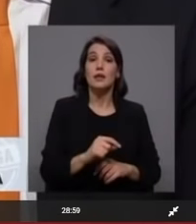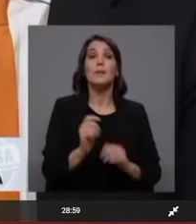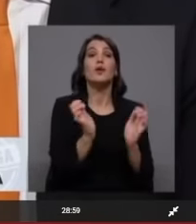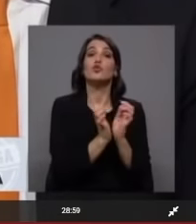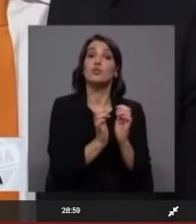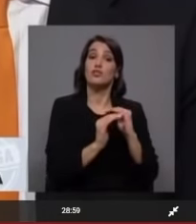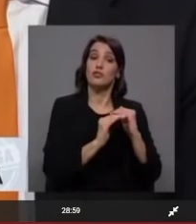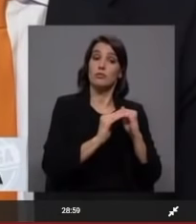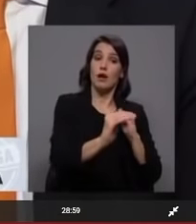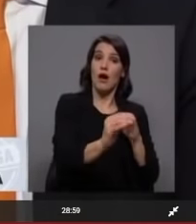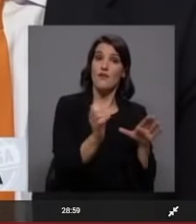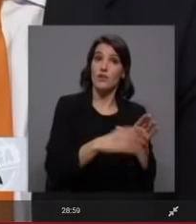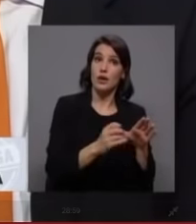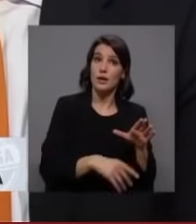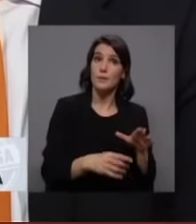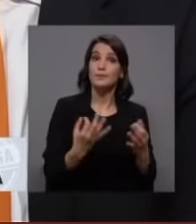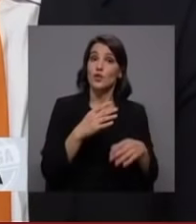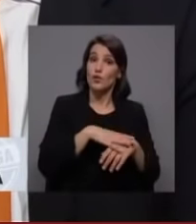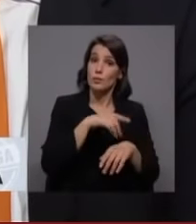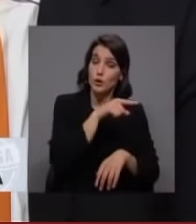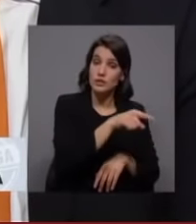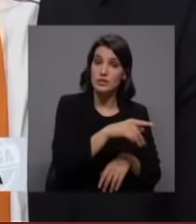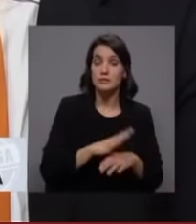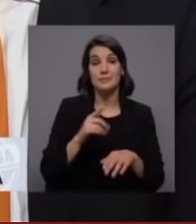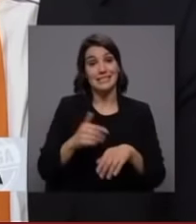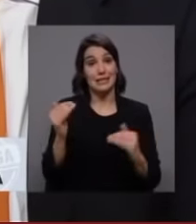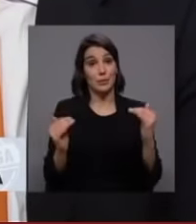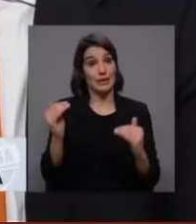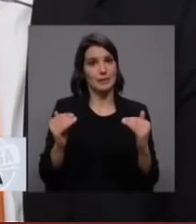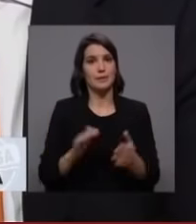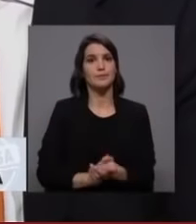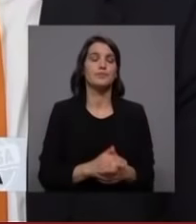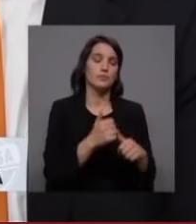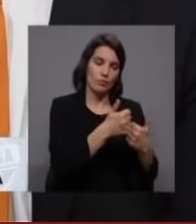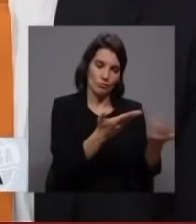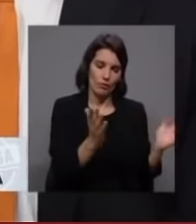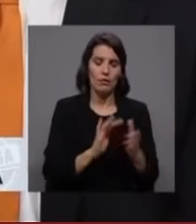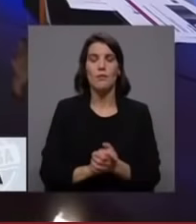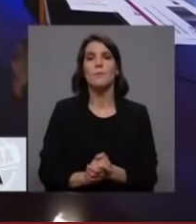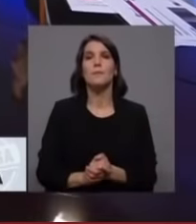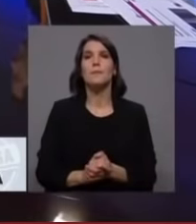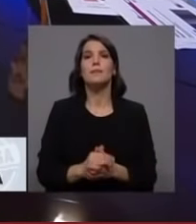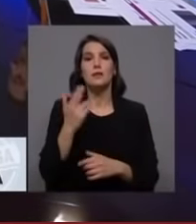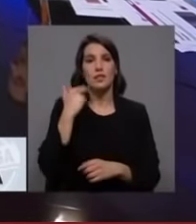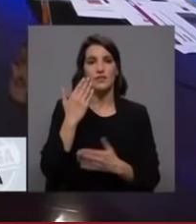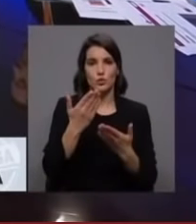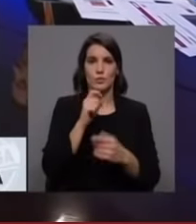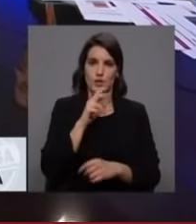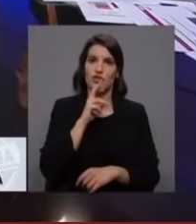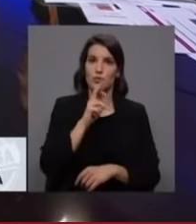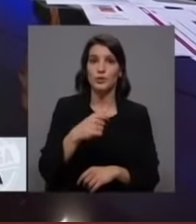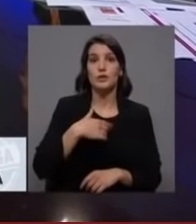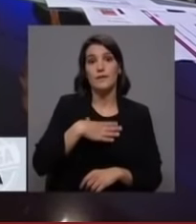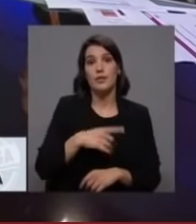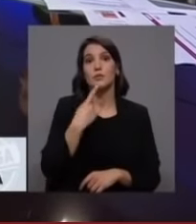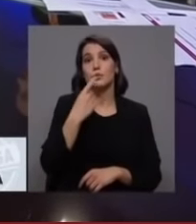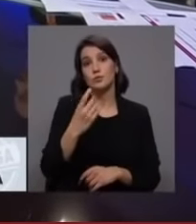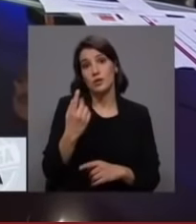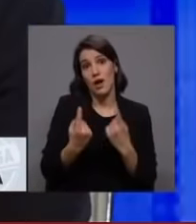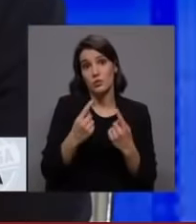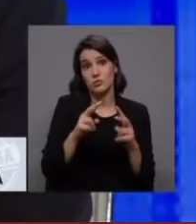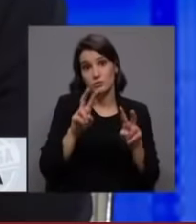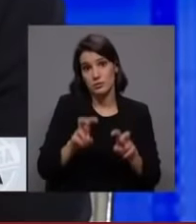Social Essa tem sido uma Lembrando que a gente pode responder aí eu queria ainda vai dar